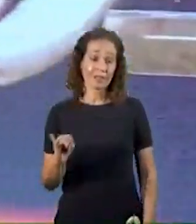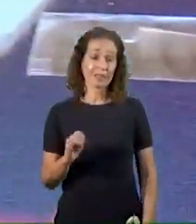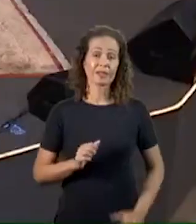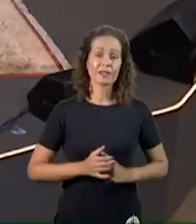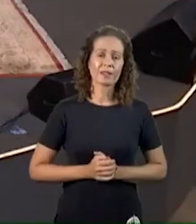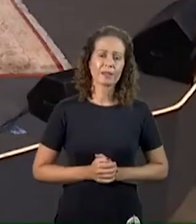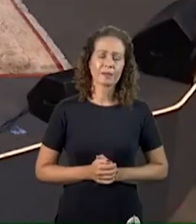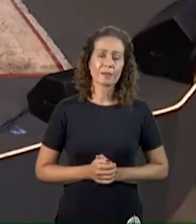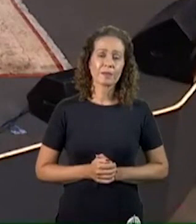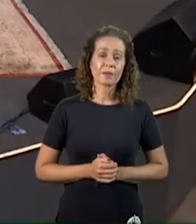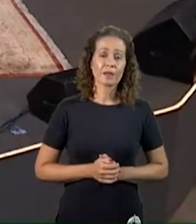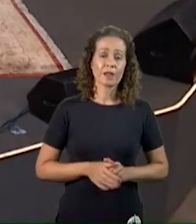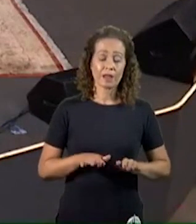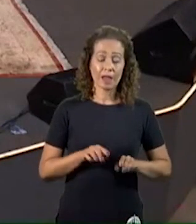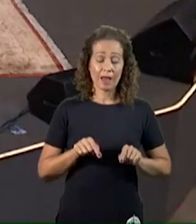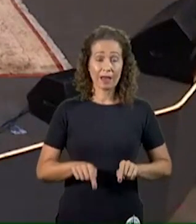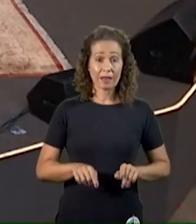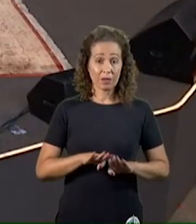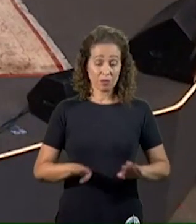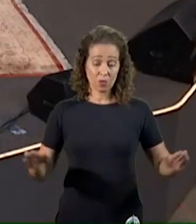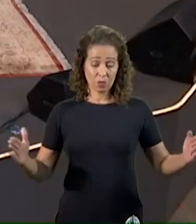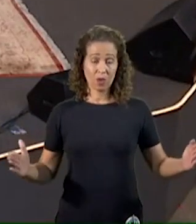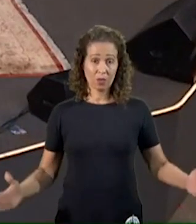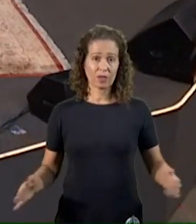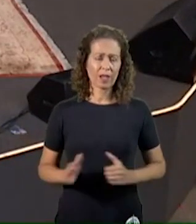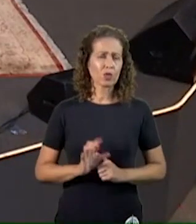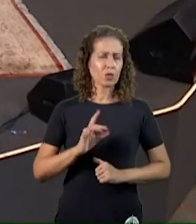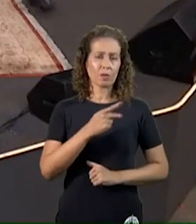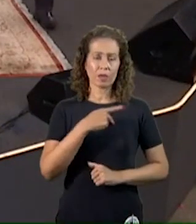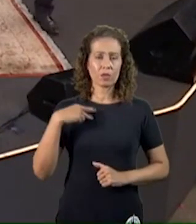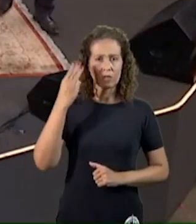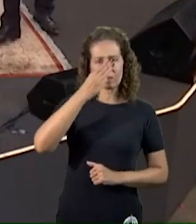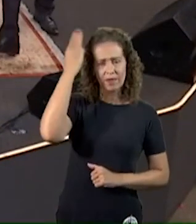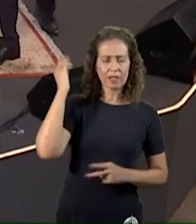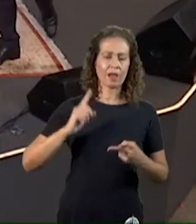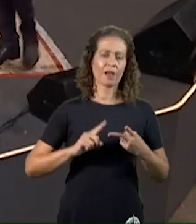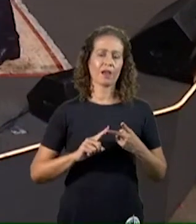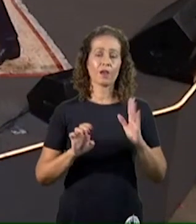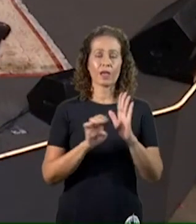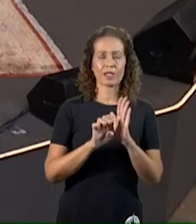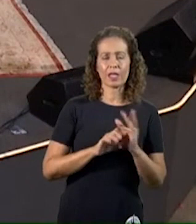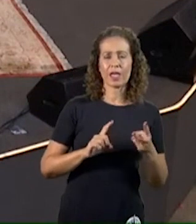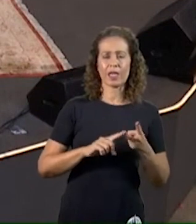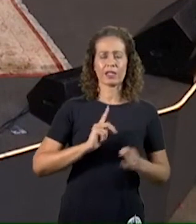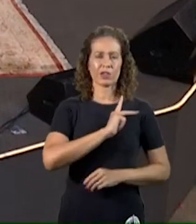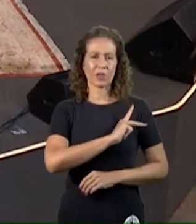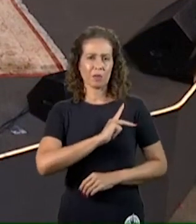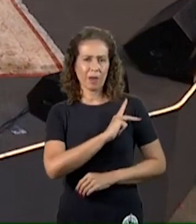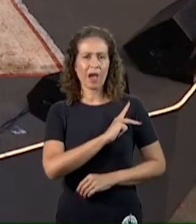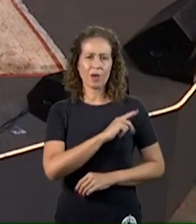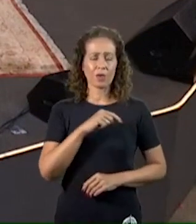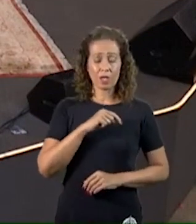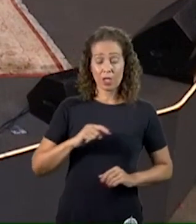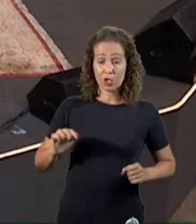Valadão, encher esse altar de Billy Graham, encher esse altar de Ezenete, encher esse altar aqui de apóstolo Paulo, não